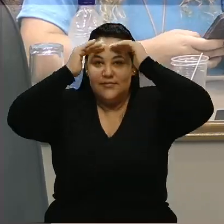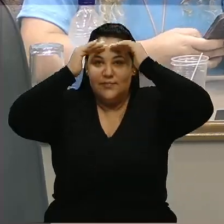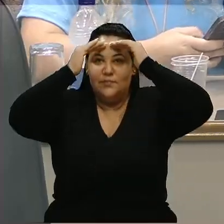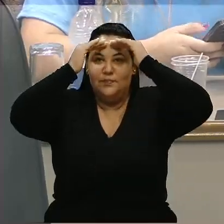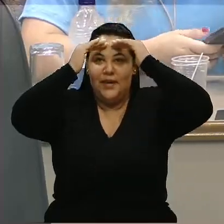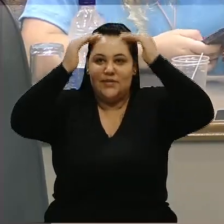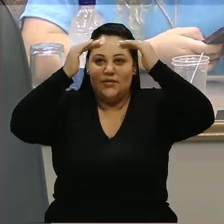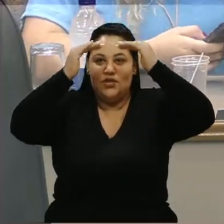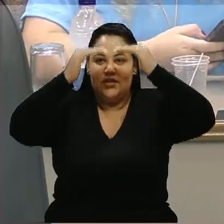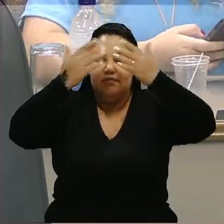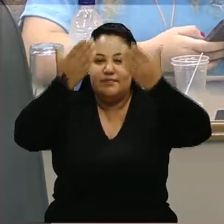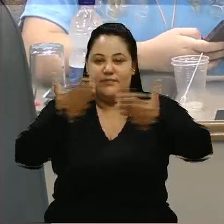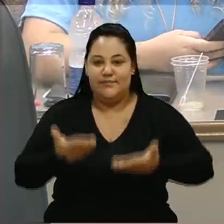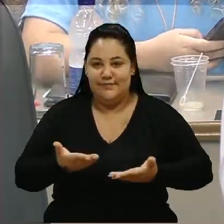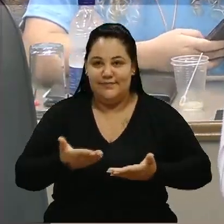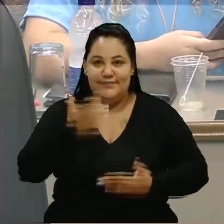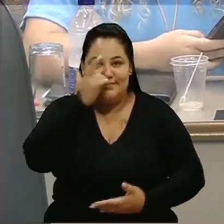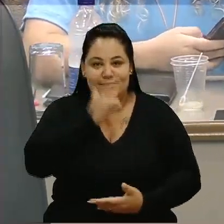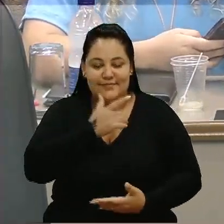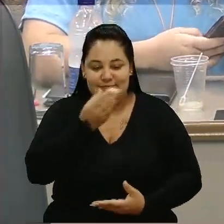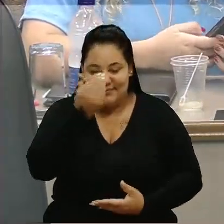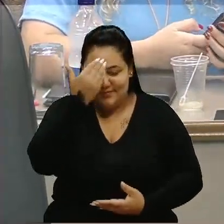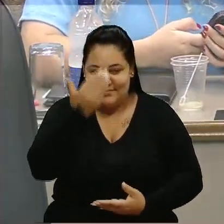Vossa Excelência. Muito obrigado.